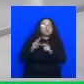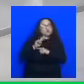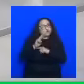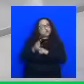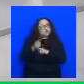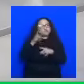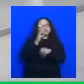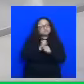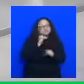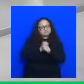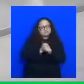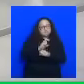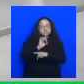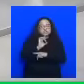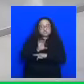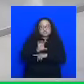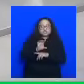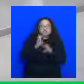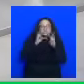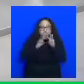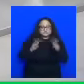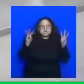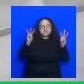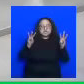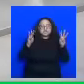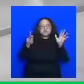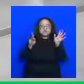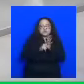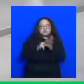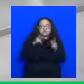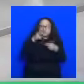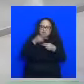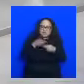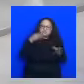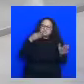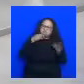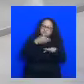acumulado. É só acessar loterias.caixa.gov.br.